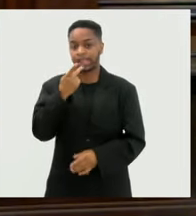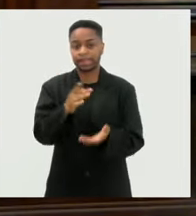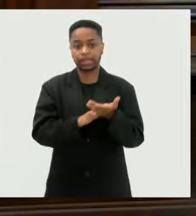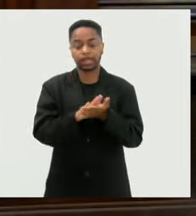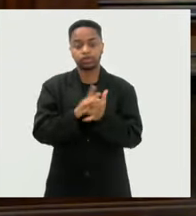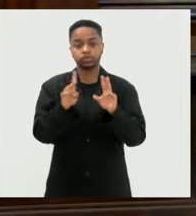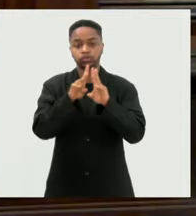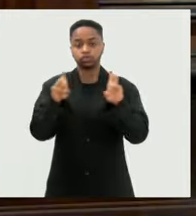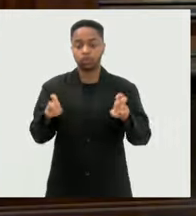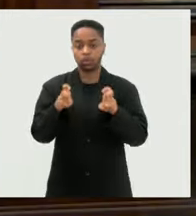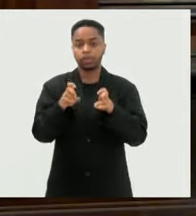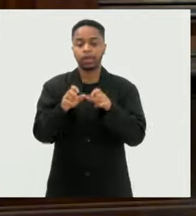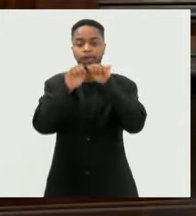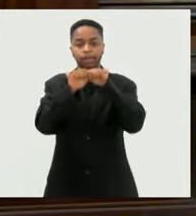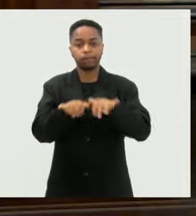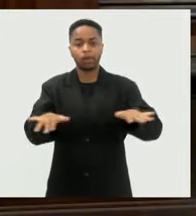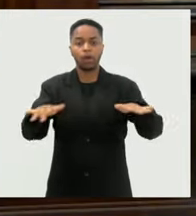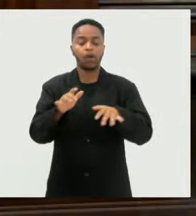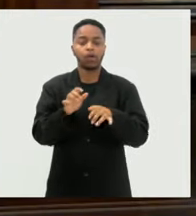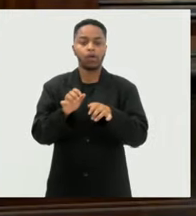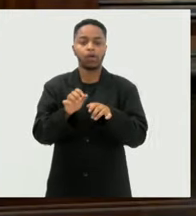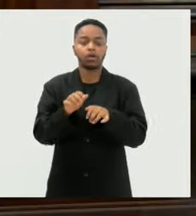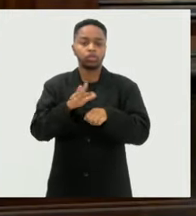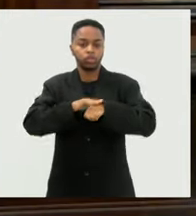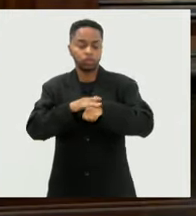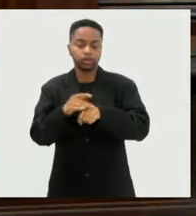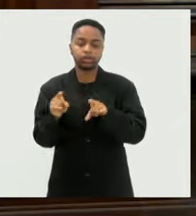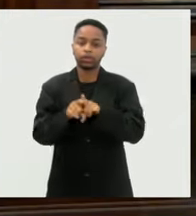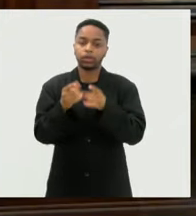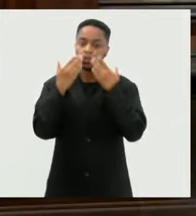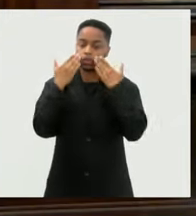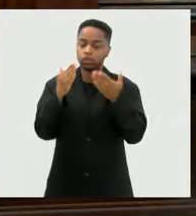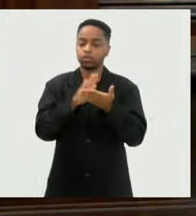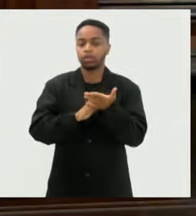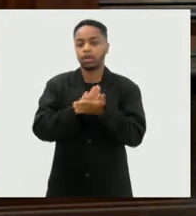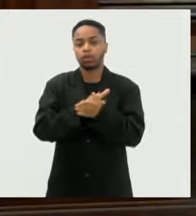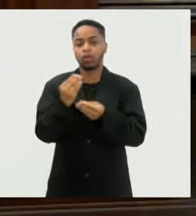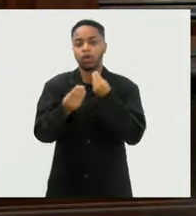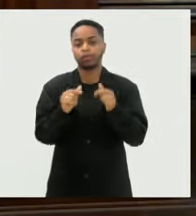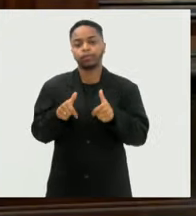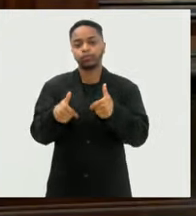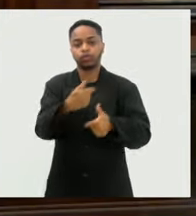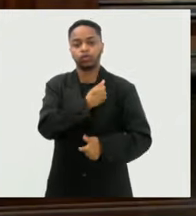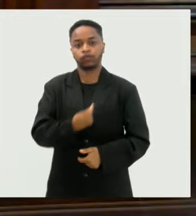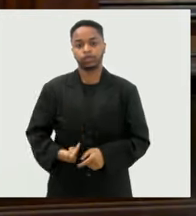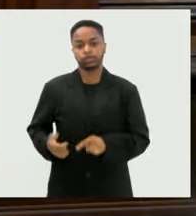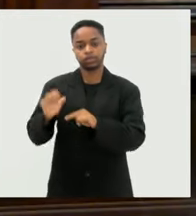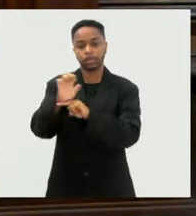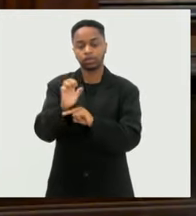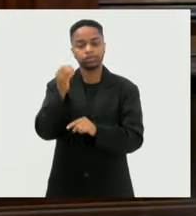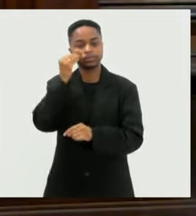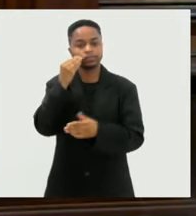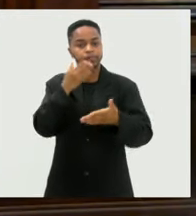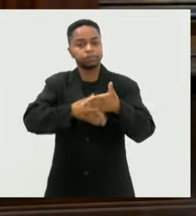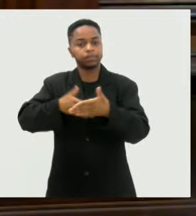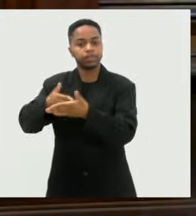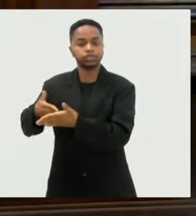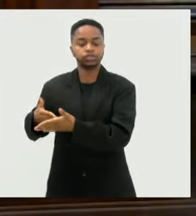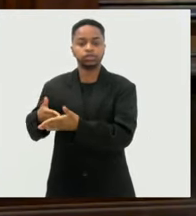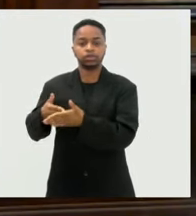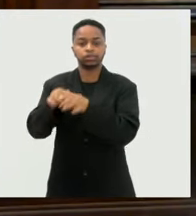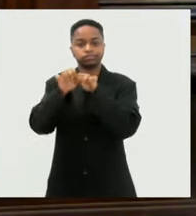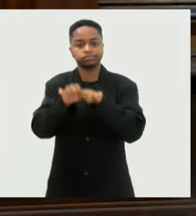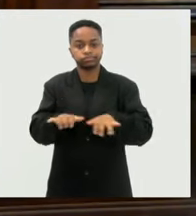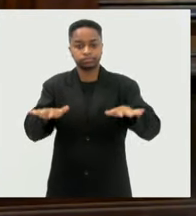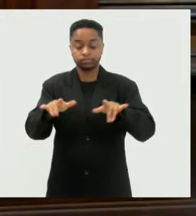essa epidemia e de nem apresentar aqui quais seriam as ações do governo do estado para frear essa epidemia de dengue. E mais